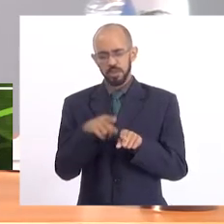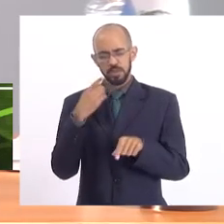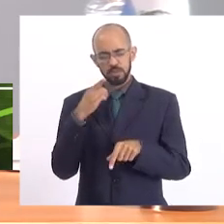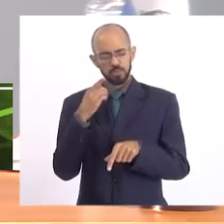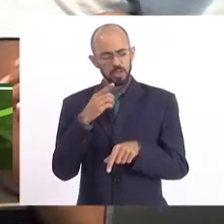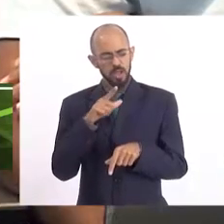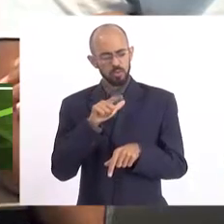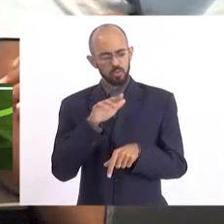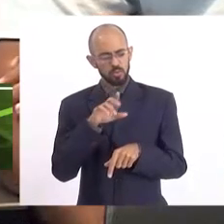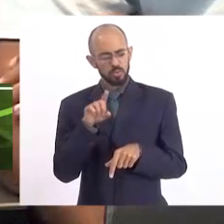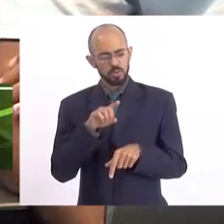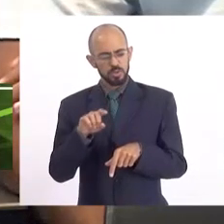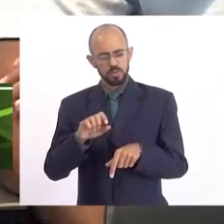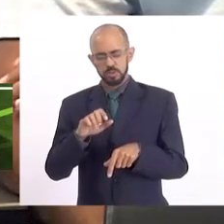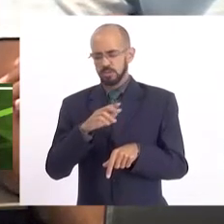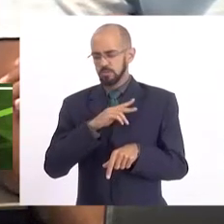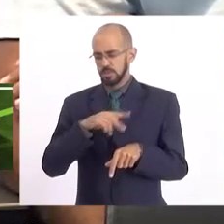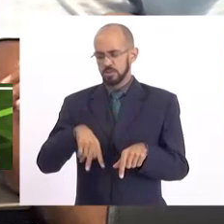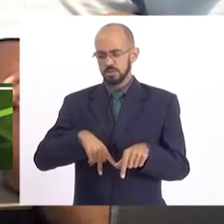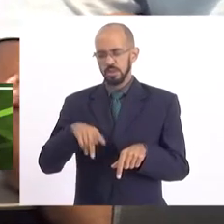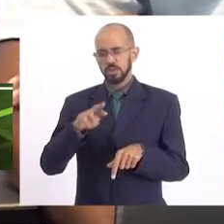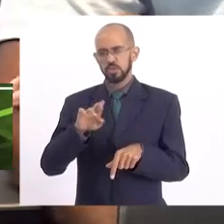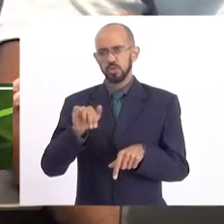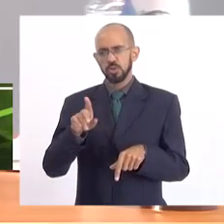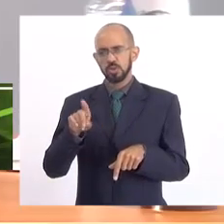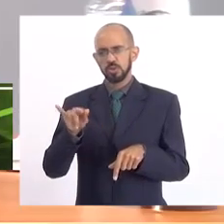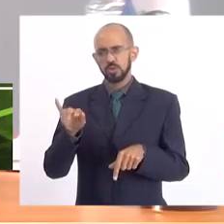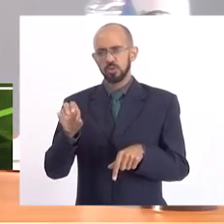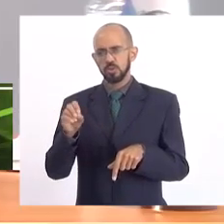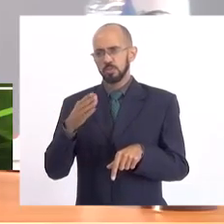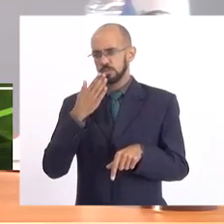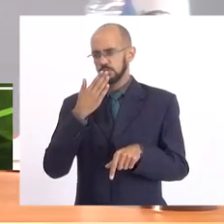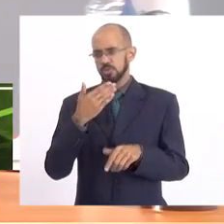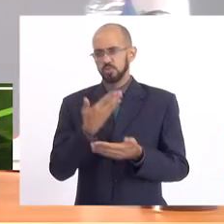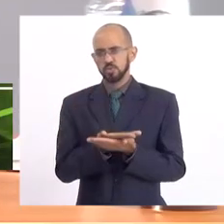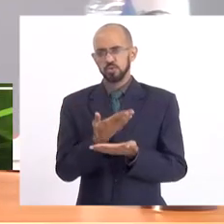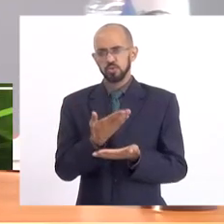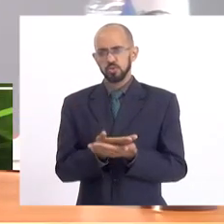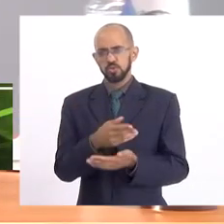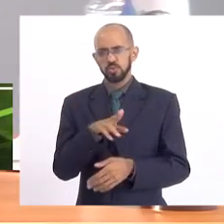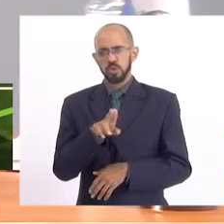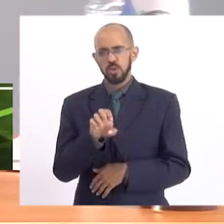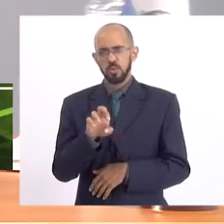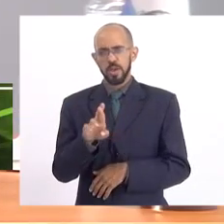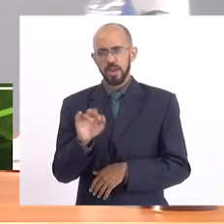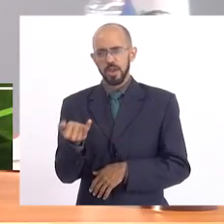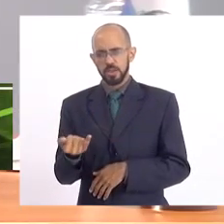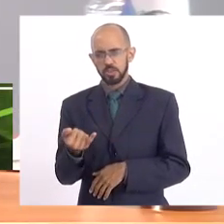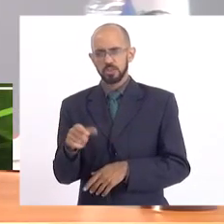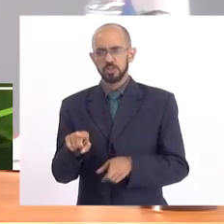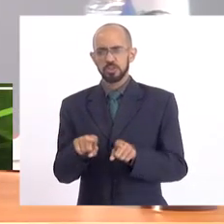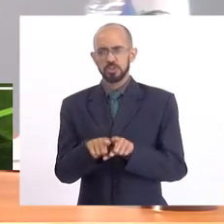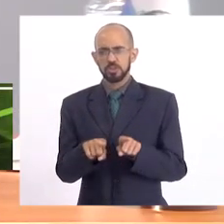Amorim, que seja feito um estudo que vai ser feito pela UERJ e